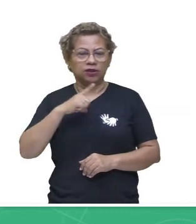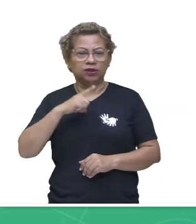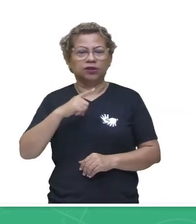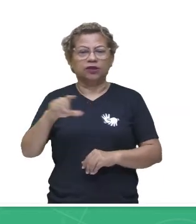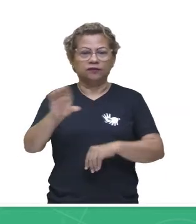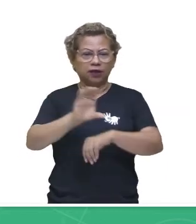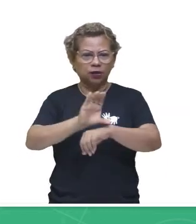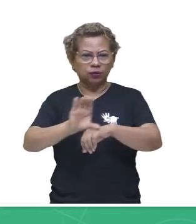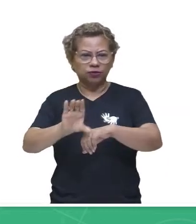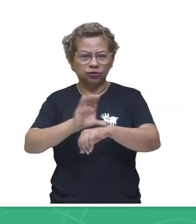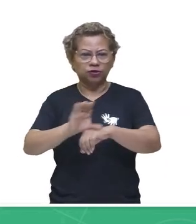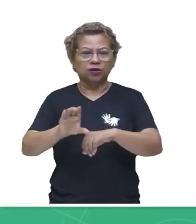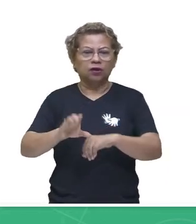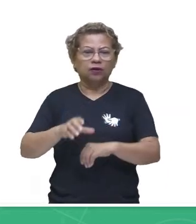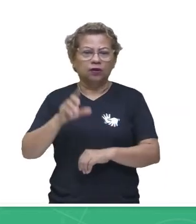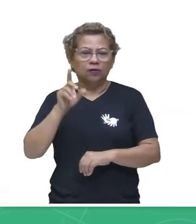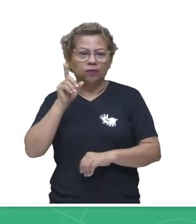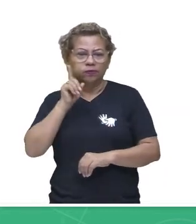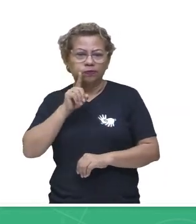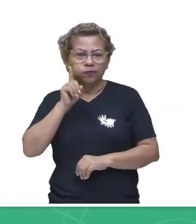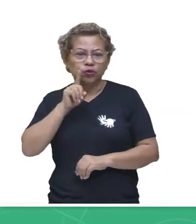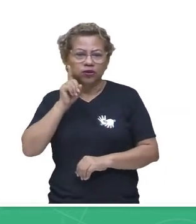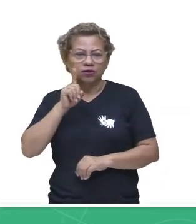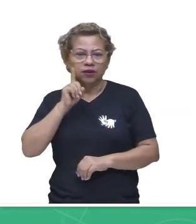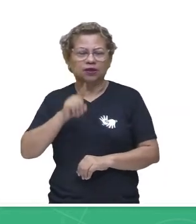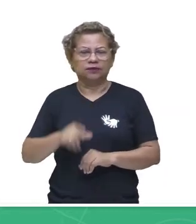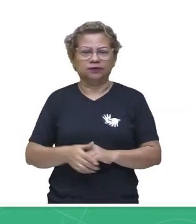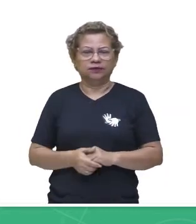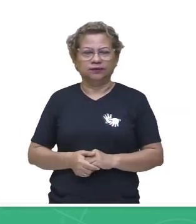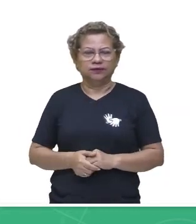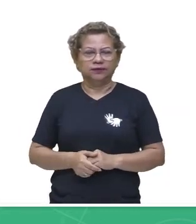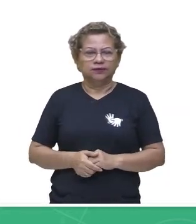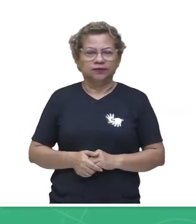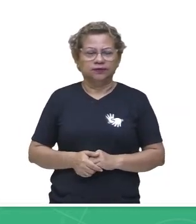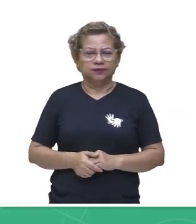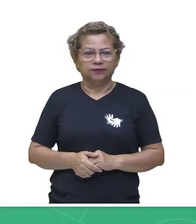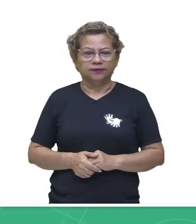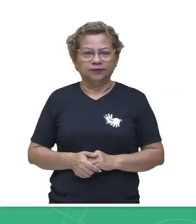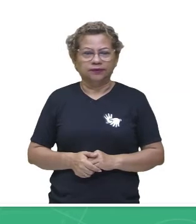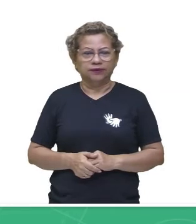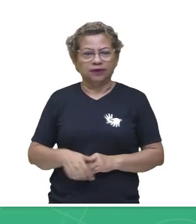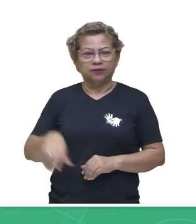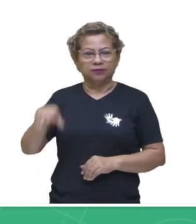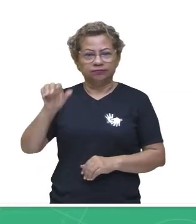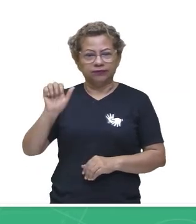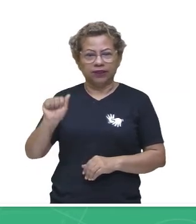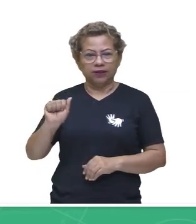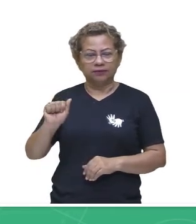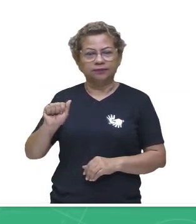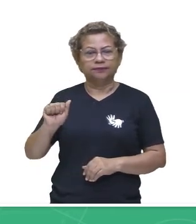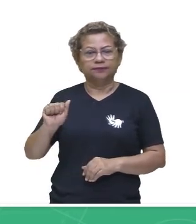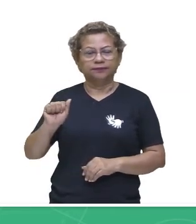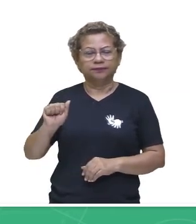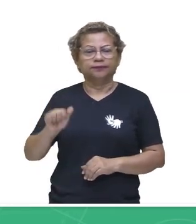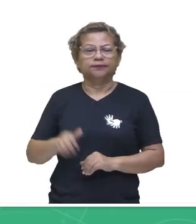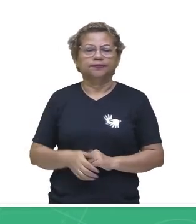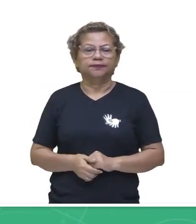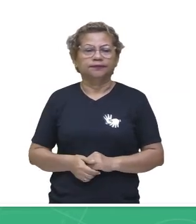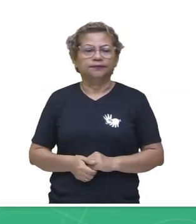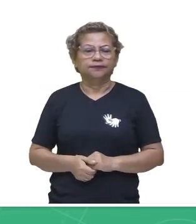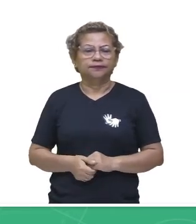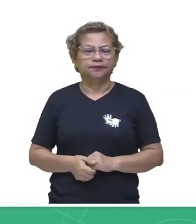ou a. Alternativa A, sufrágio universal, ou seja, todos os cidadãos brasileiros acima de 18